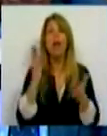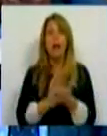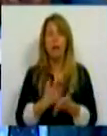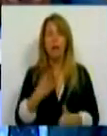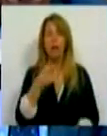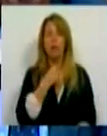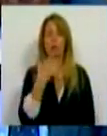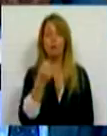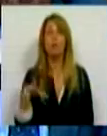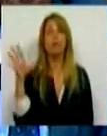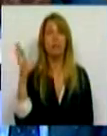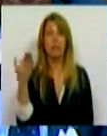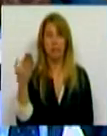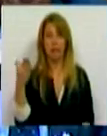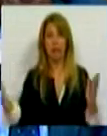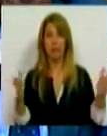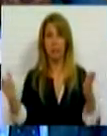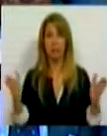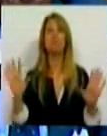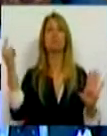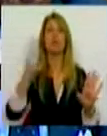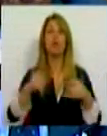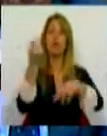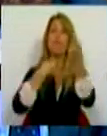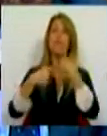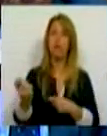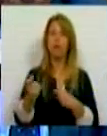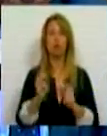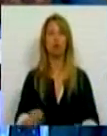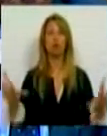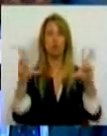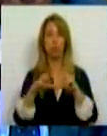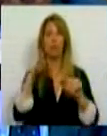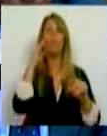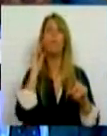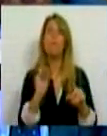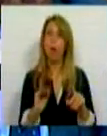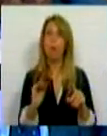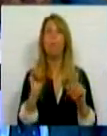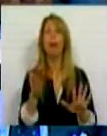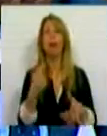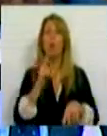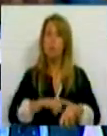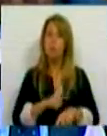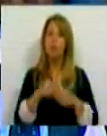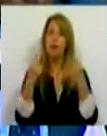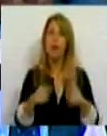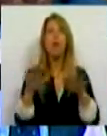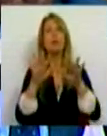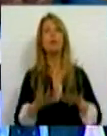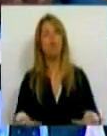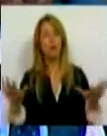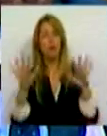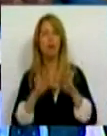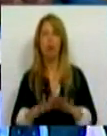2017, para a obrigação de venda do novo banco, de forma a dar tempo, com serenidade, se poderem